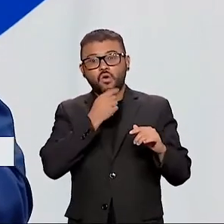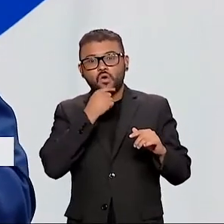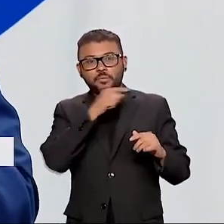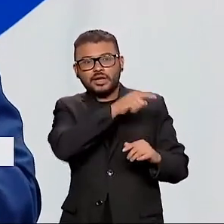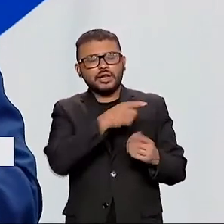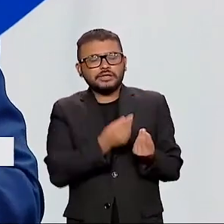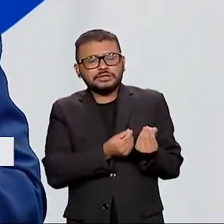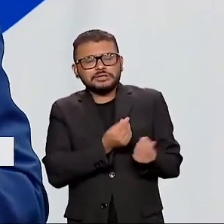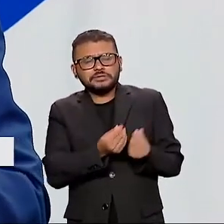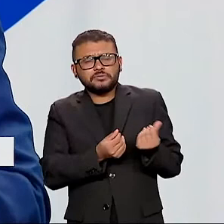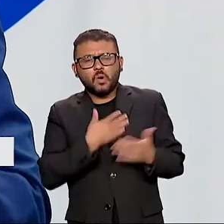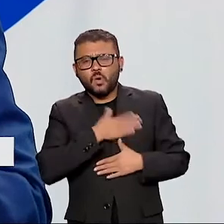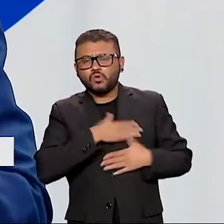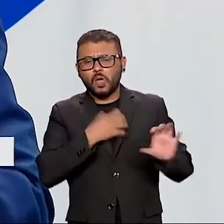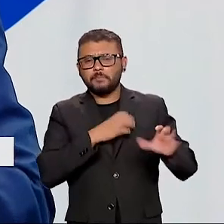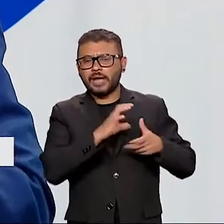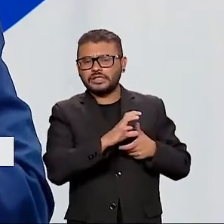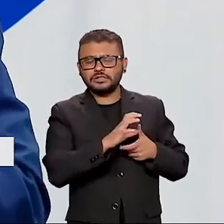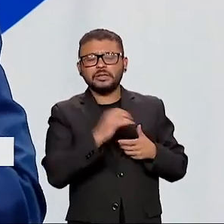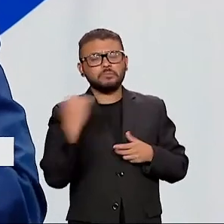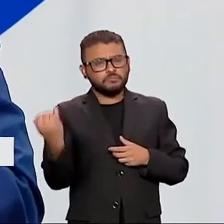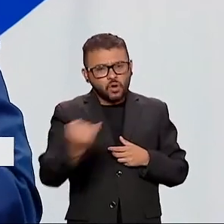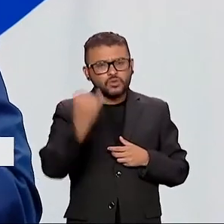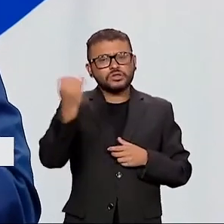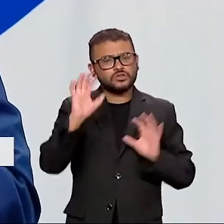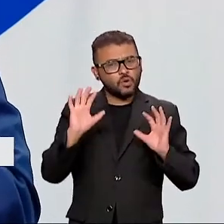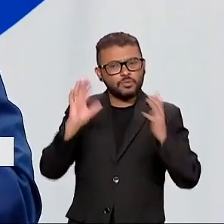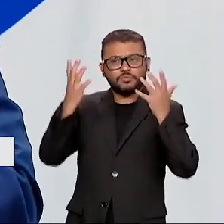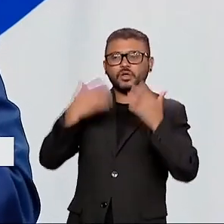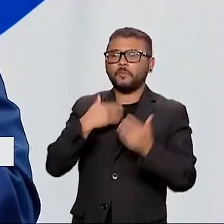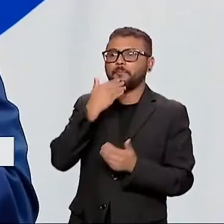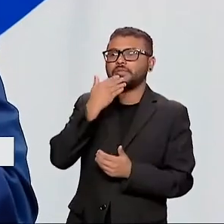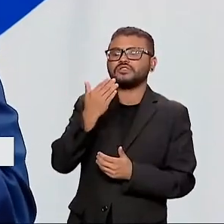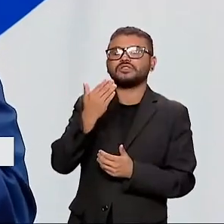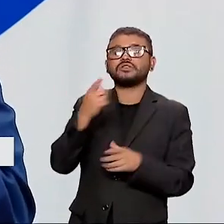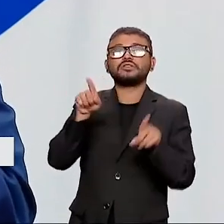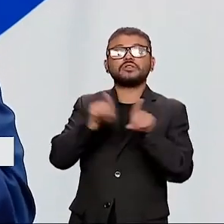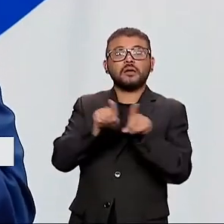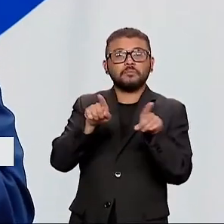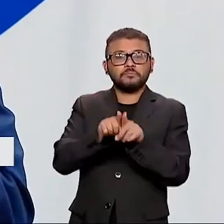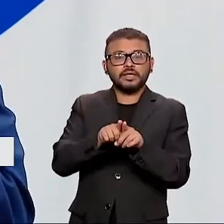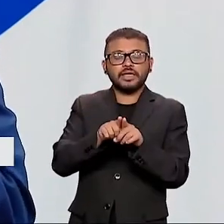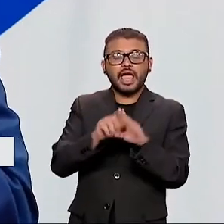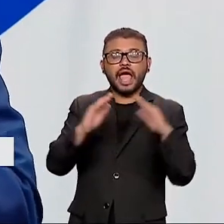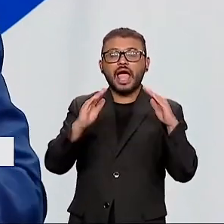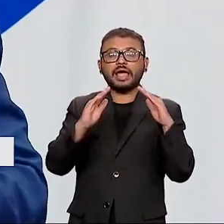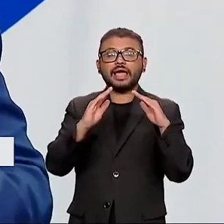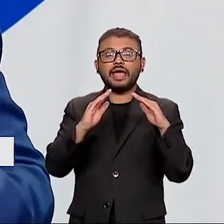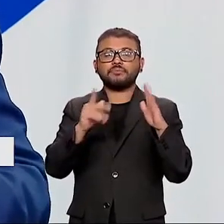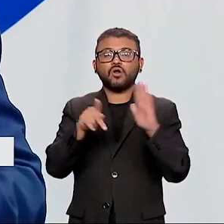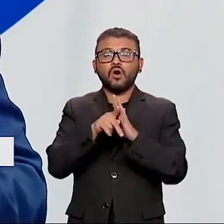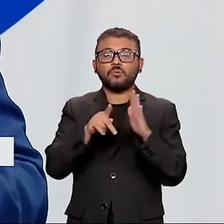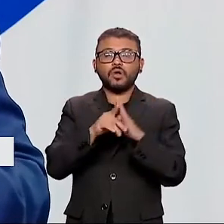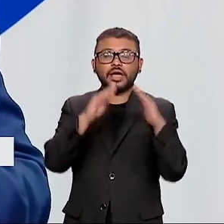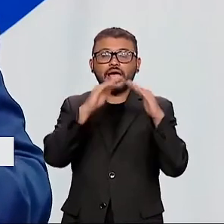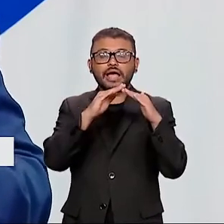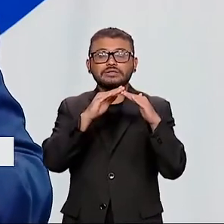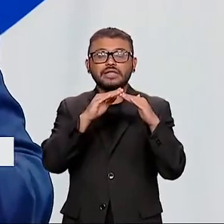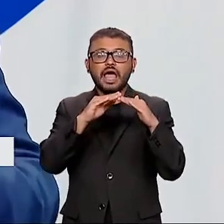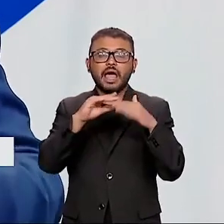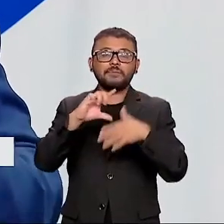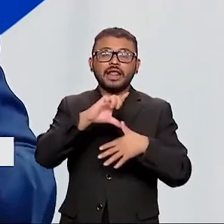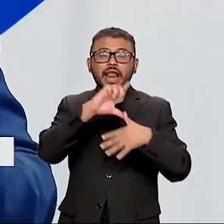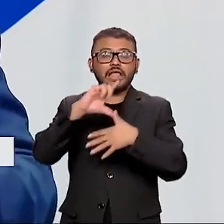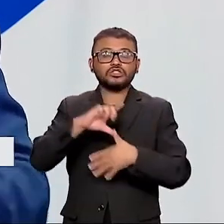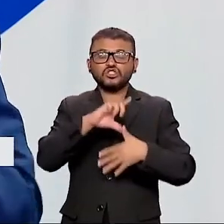ficado sensibilizado com a importância disso. Outra coisa que eu pedi foi para recuperar a Casa da América Latina, que tem aqui, que é uma coisa